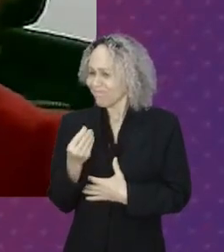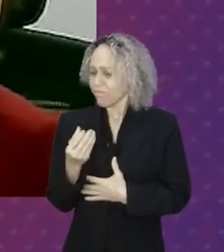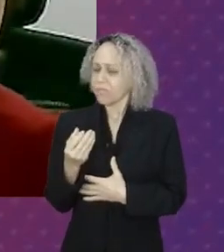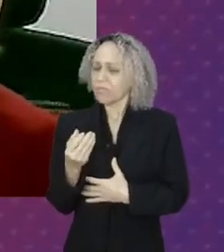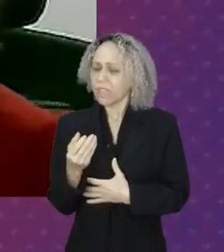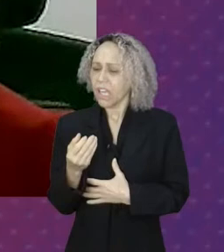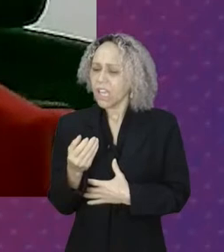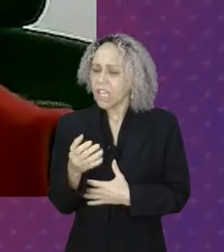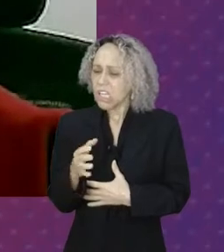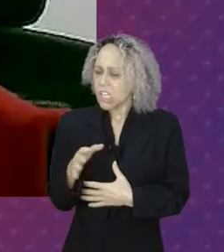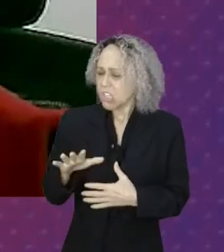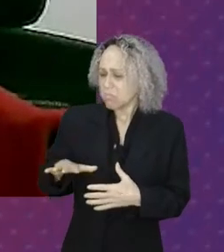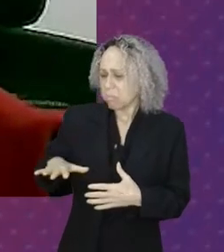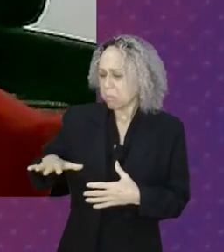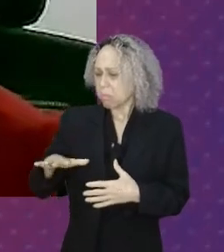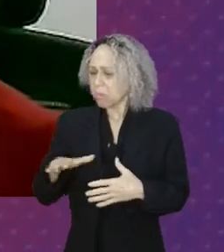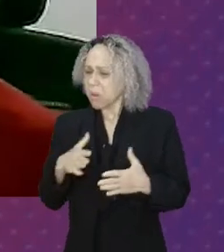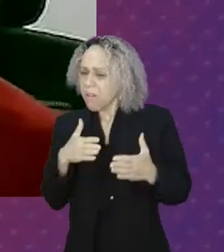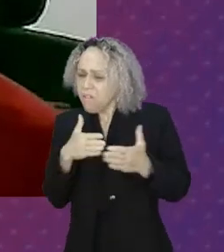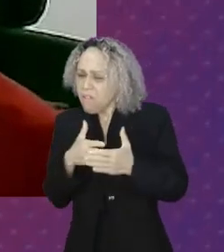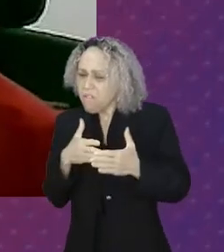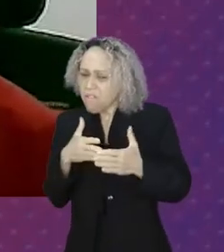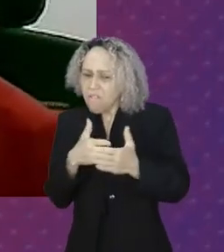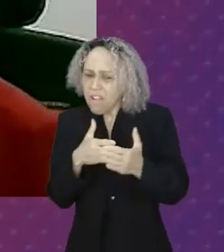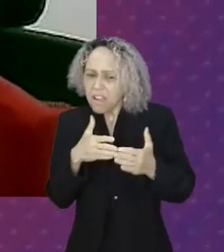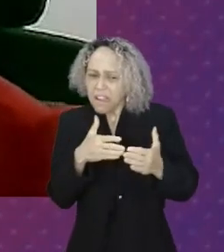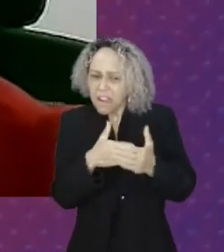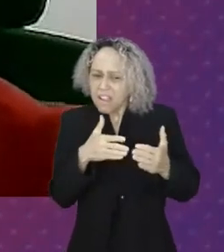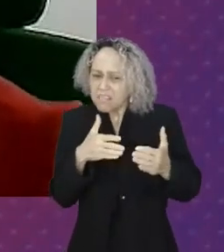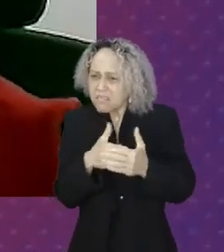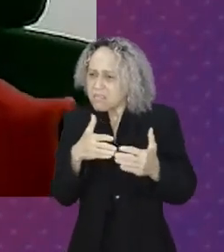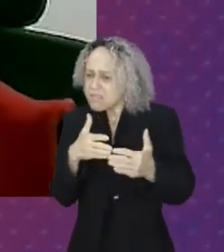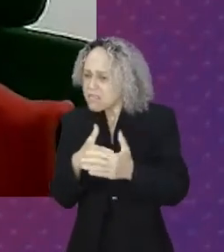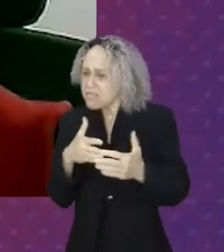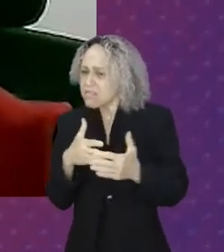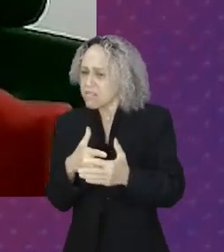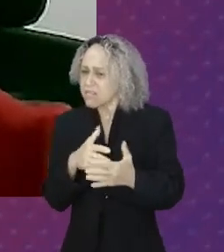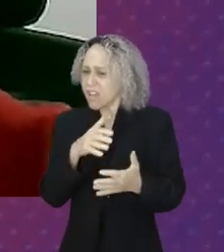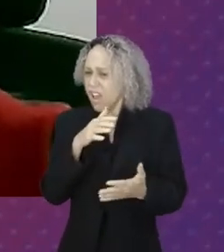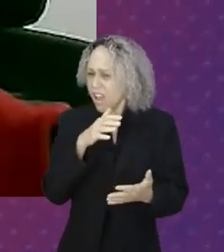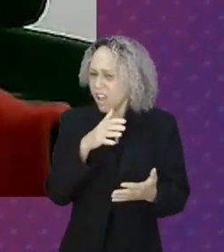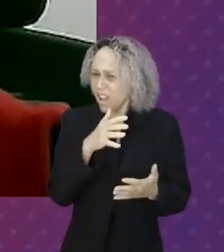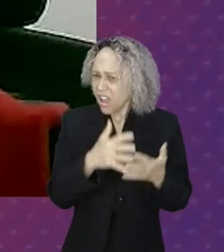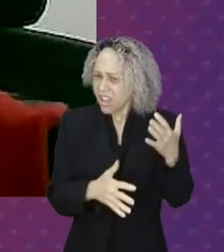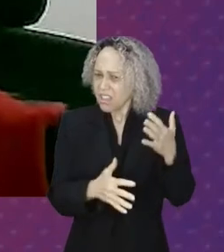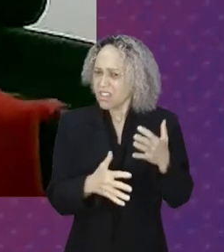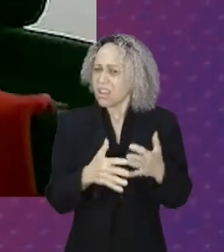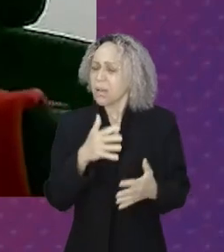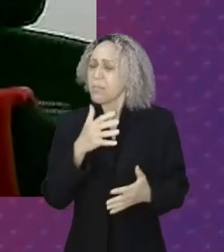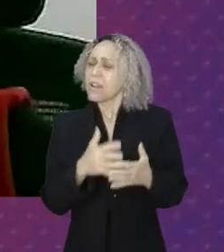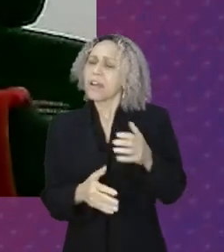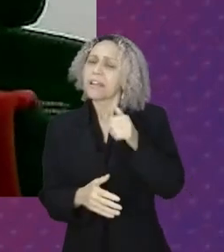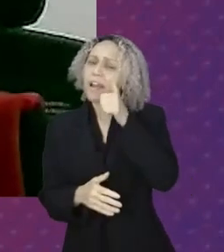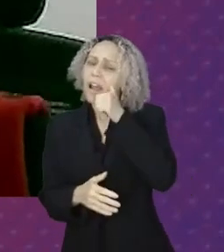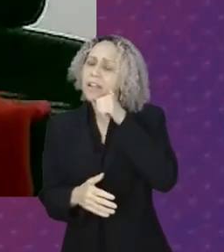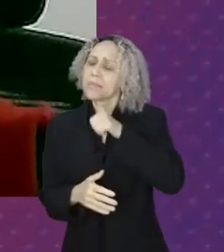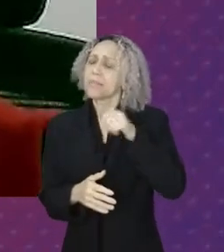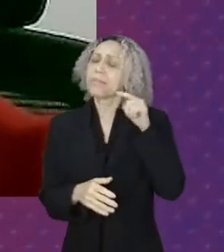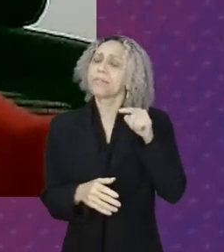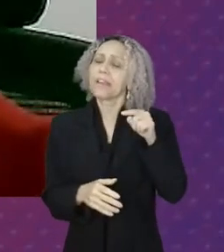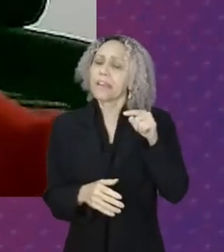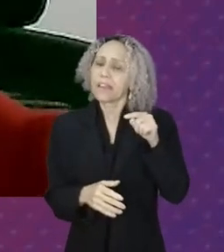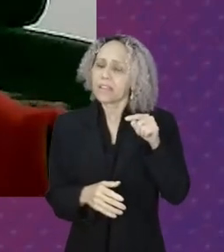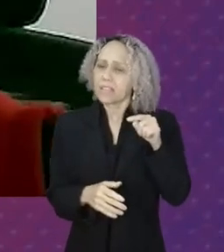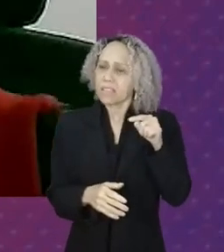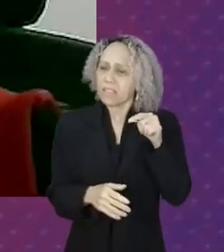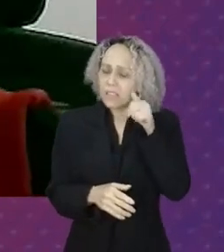dificultar as mulheres que ocupem os espaços dentro dos partidos. No nosso partido, no